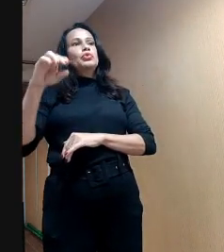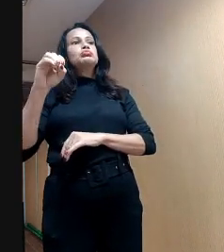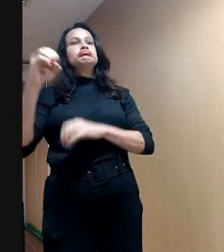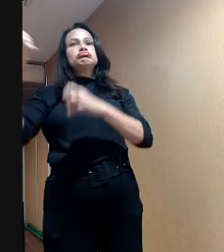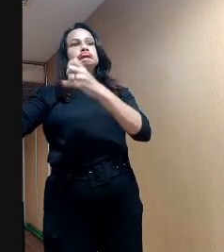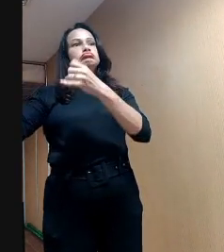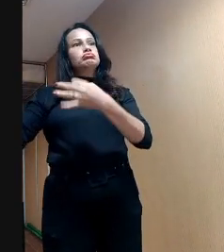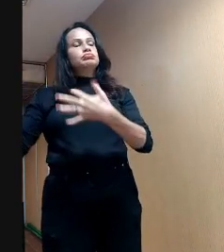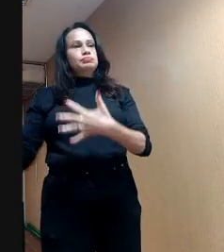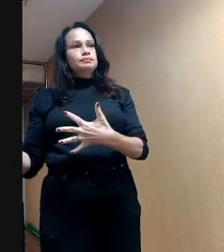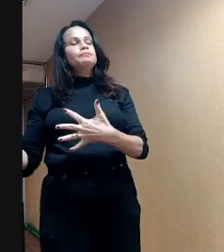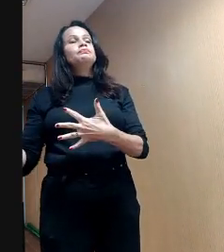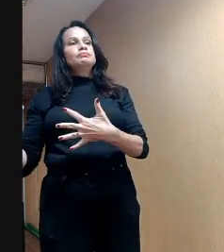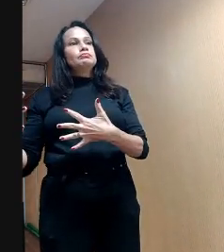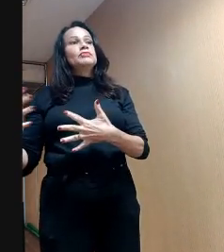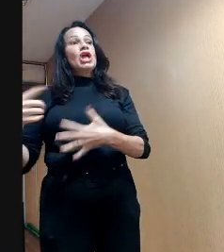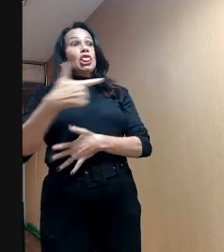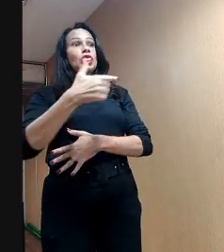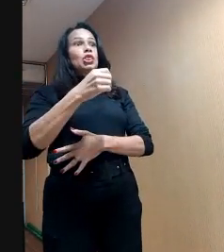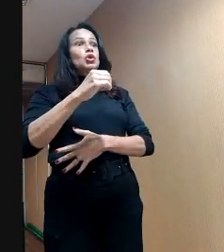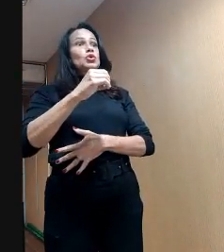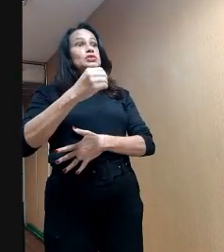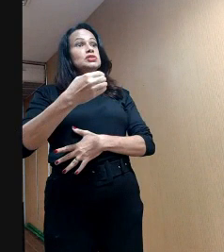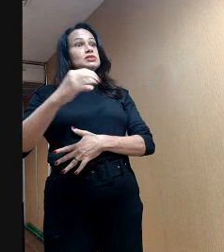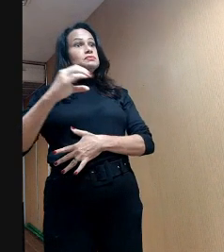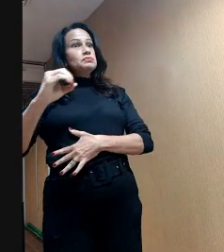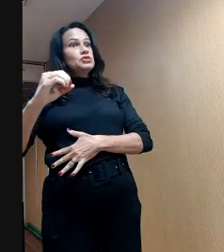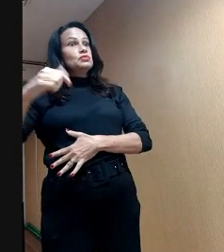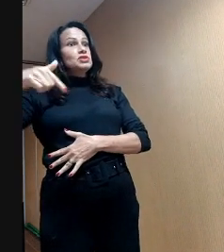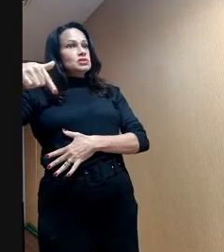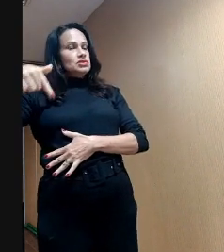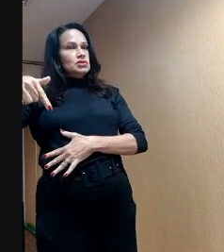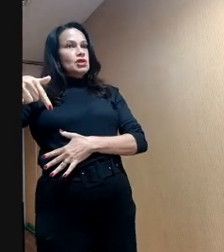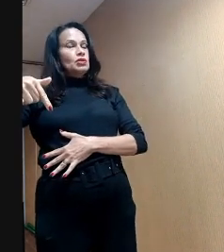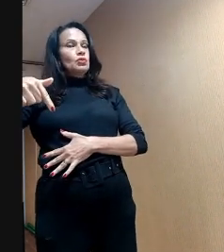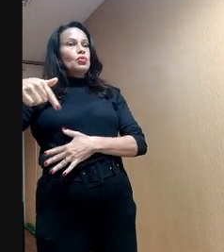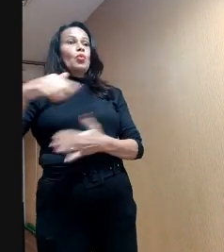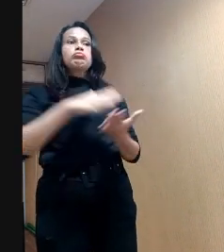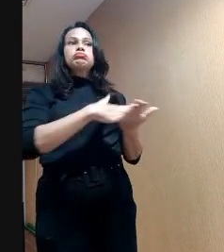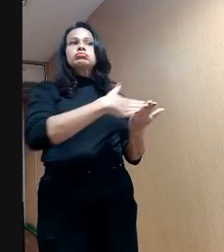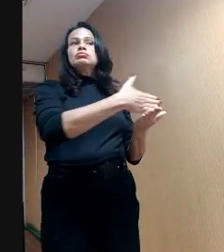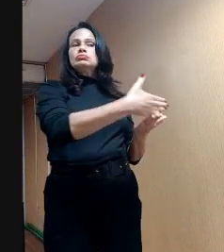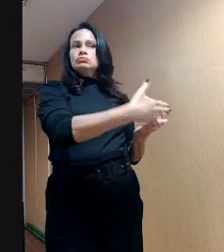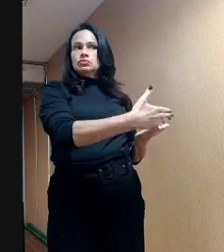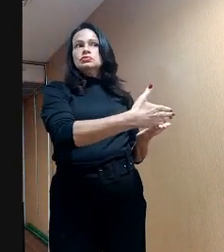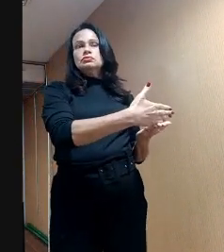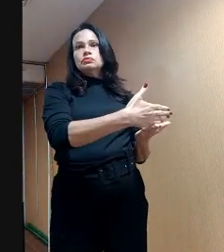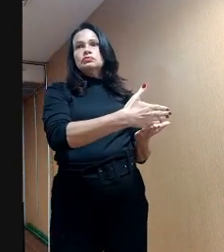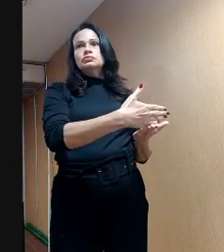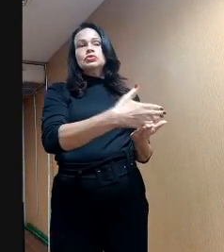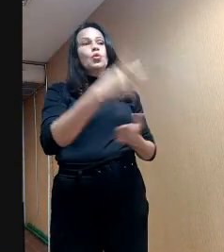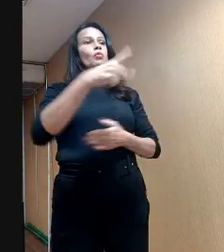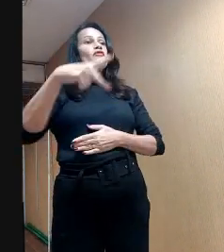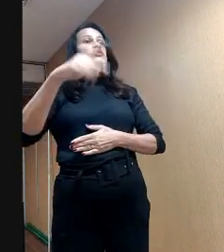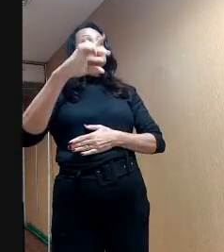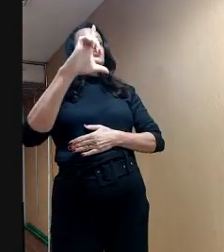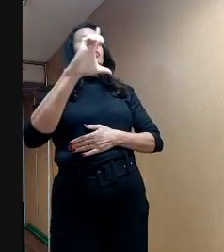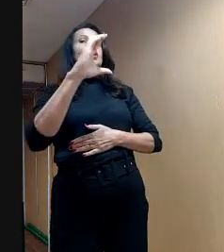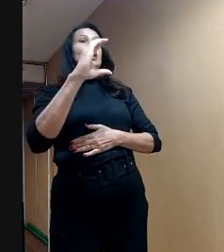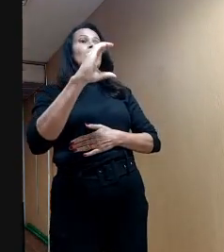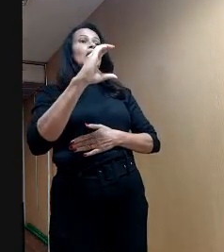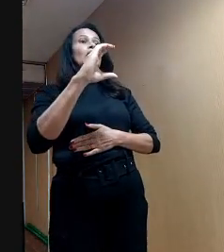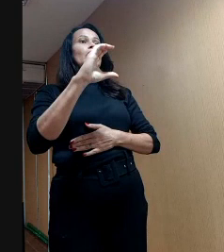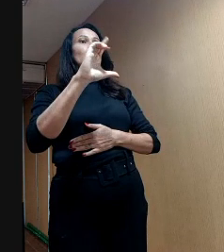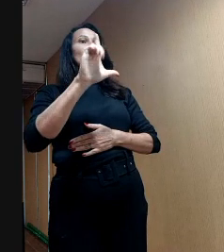trabalho realizado pela comissão à época, que tinha à frente o professor Glauco Reinaldo de Oliveira. Então, nesse